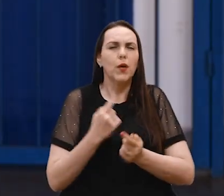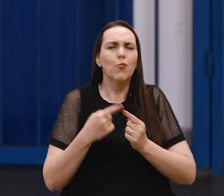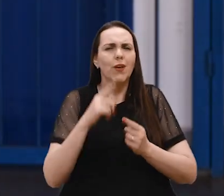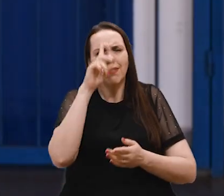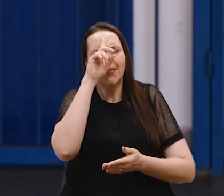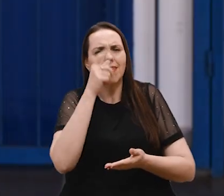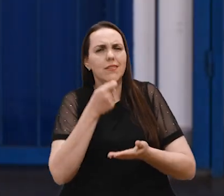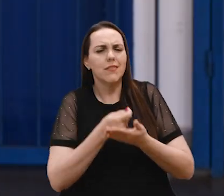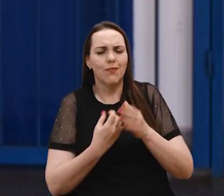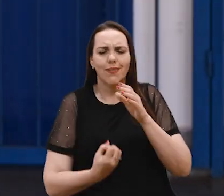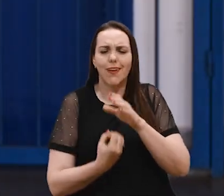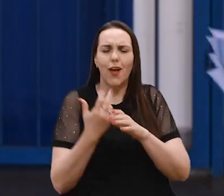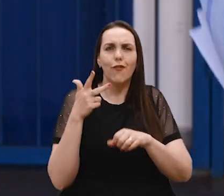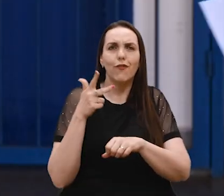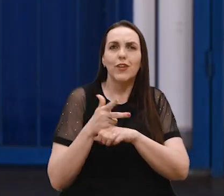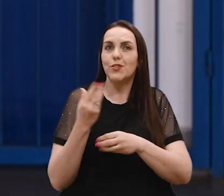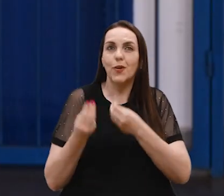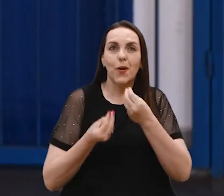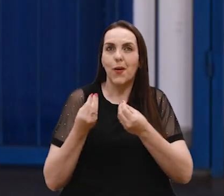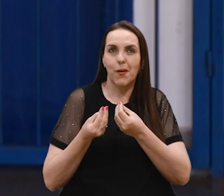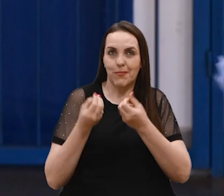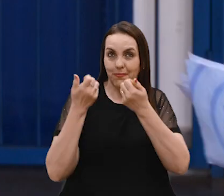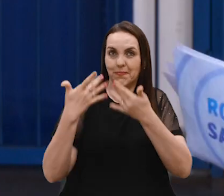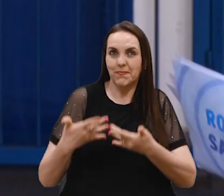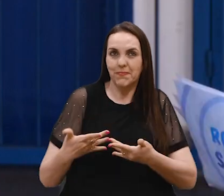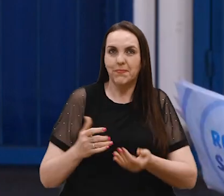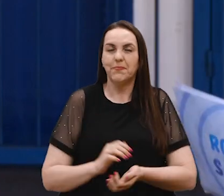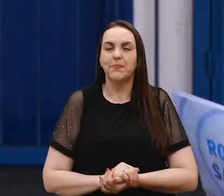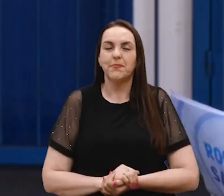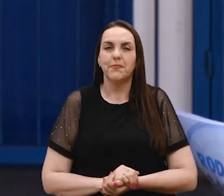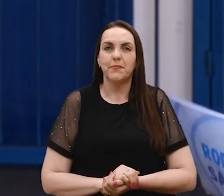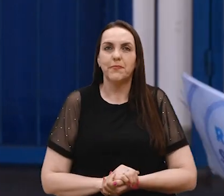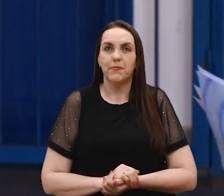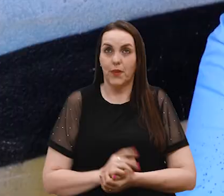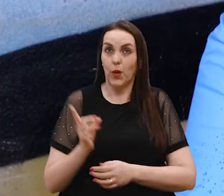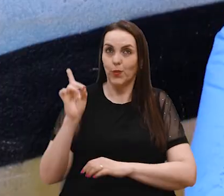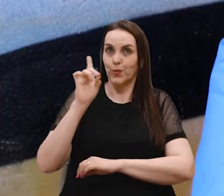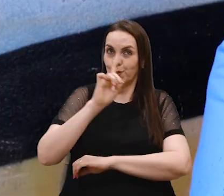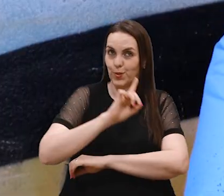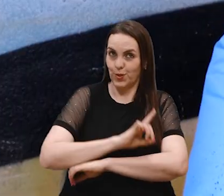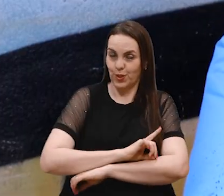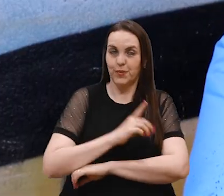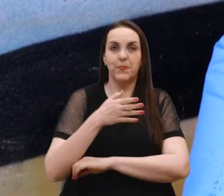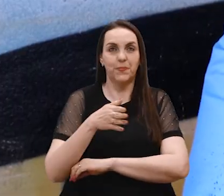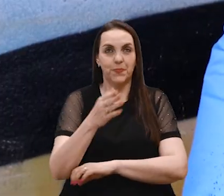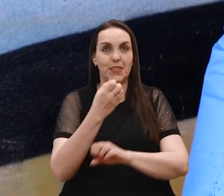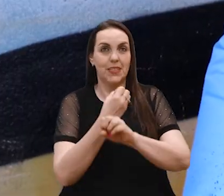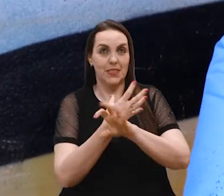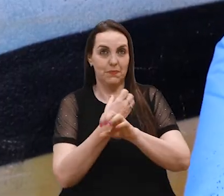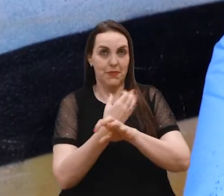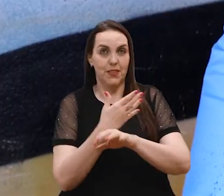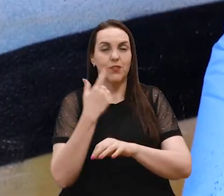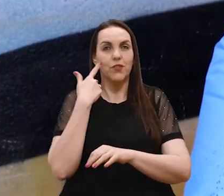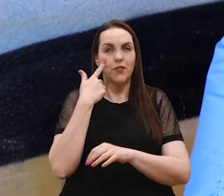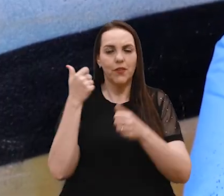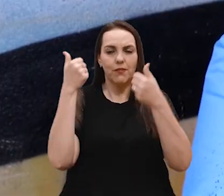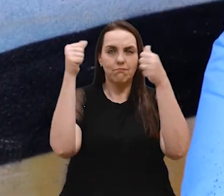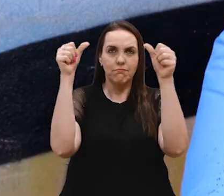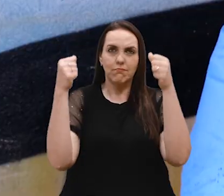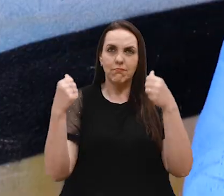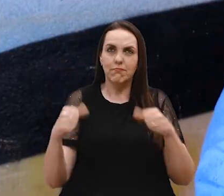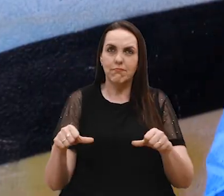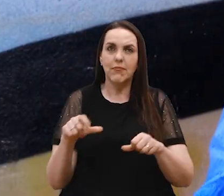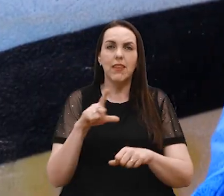de criar os vídeos? Como é que foi? Nos relate. Então, um dia fui na SMED, cheguei na SMED e vi um cartaz